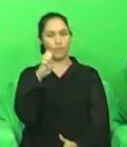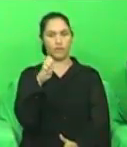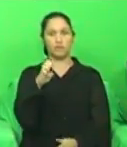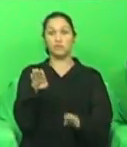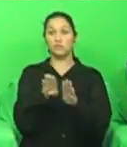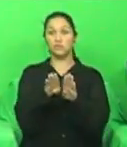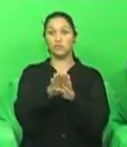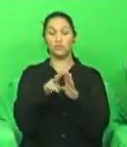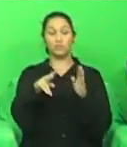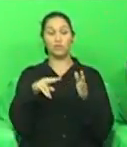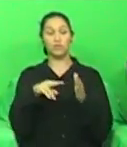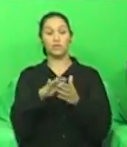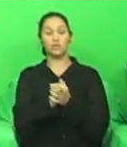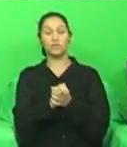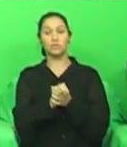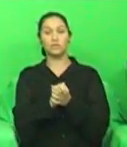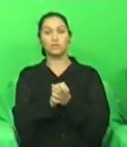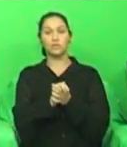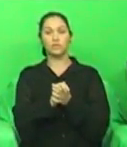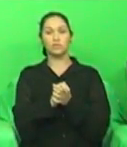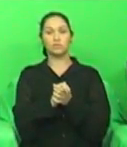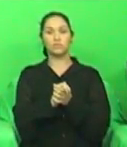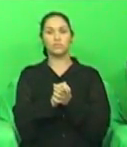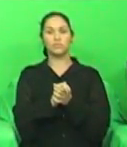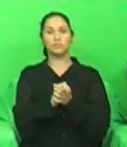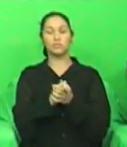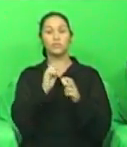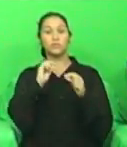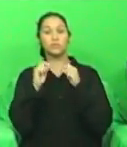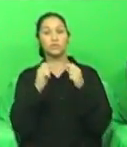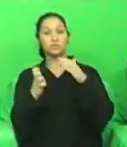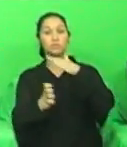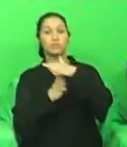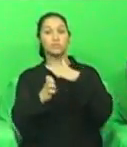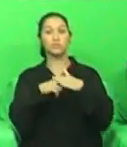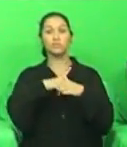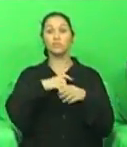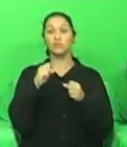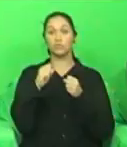fazendo esse magnífico trabalho anti corrupção